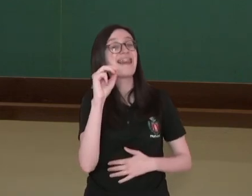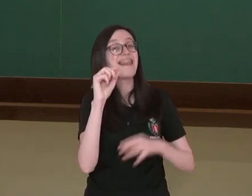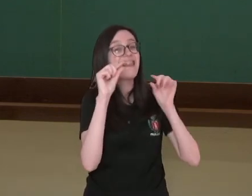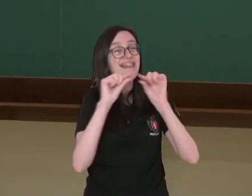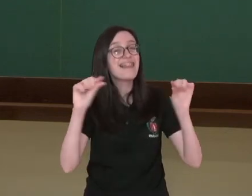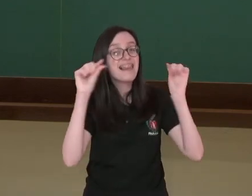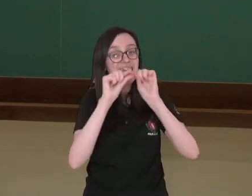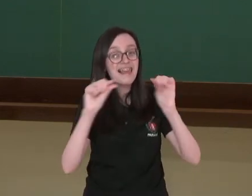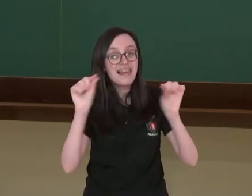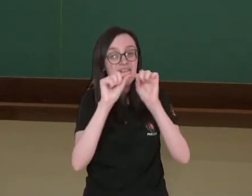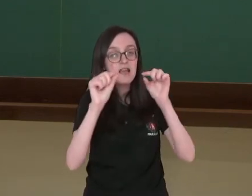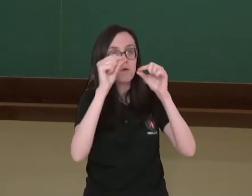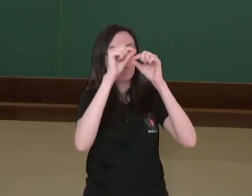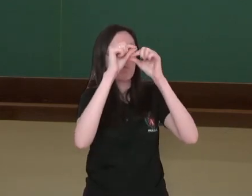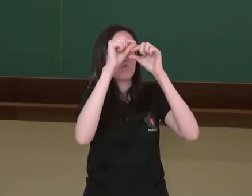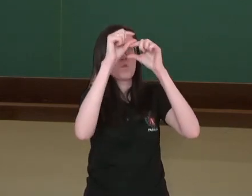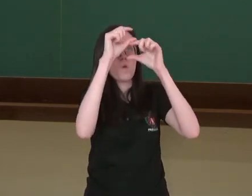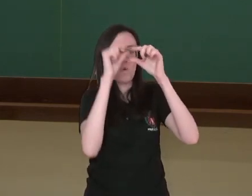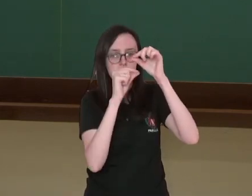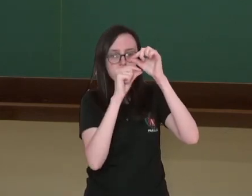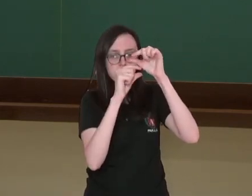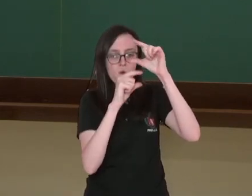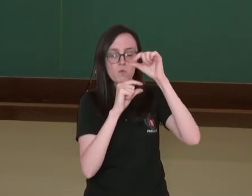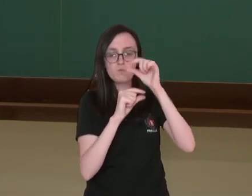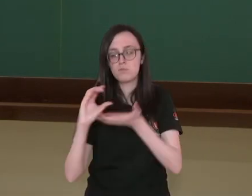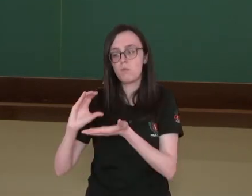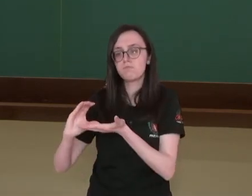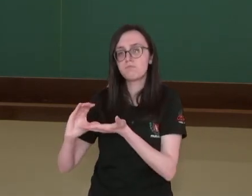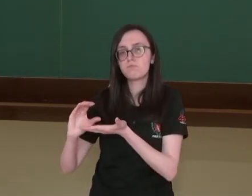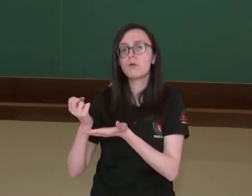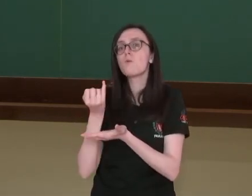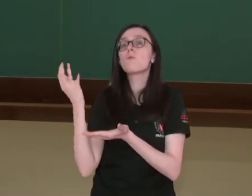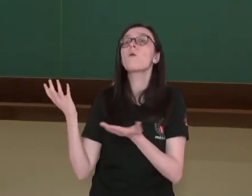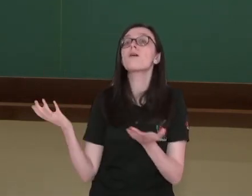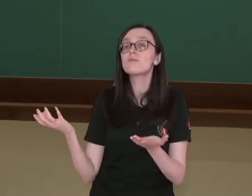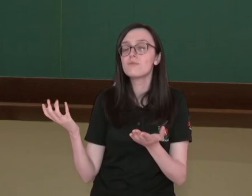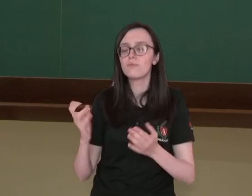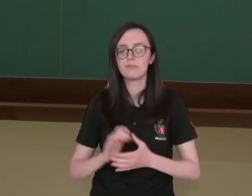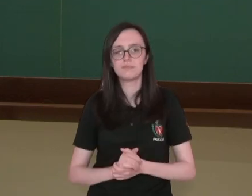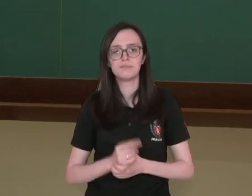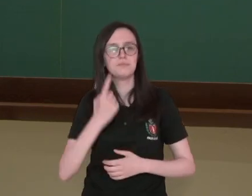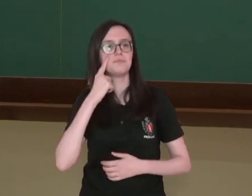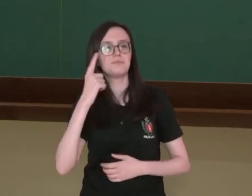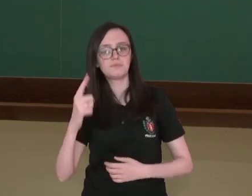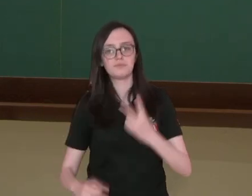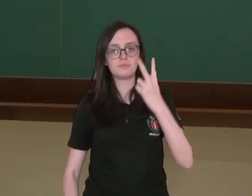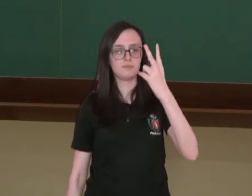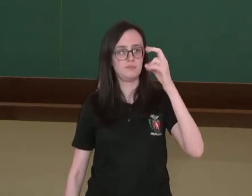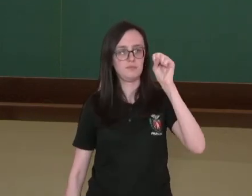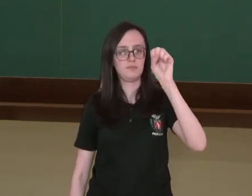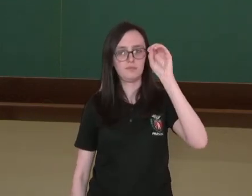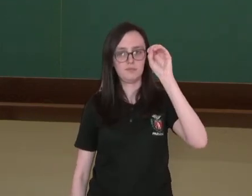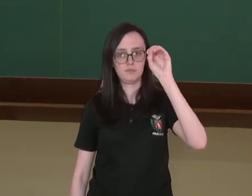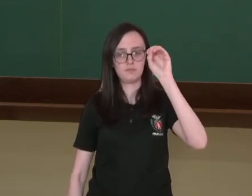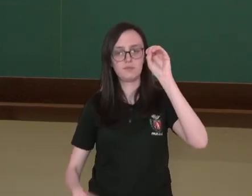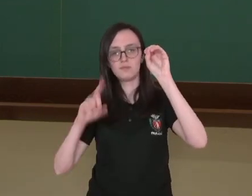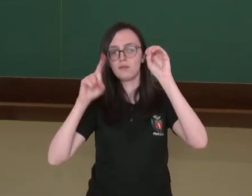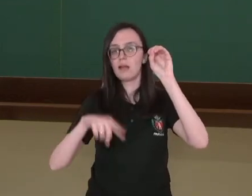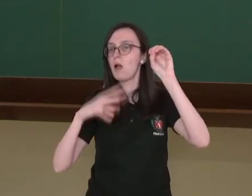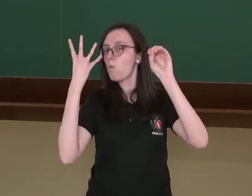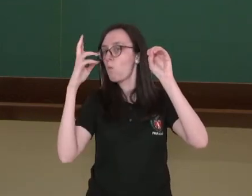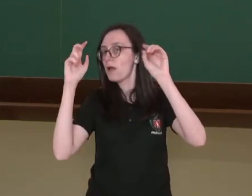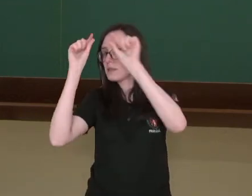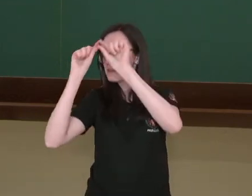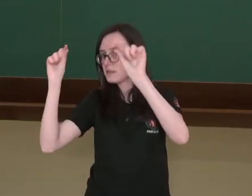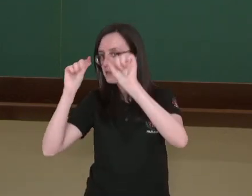número de páginas que a gente vai precisar? Portanto, a nossa incógnita. 280 com 45